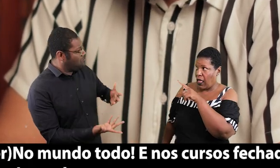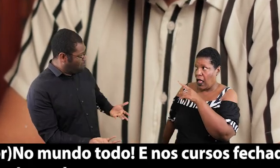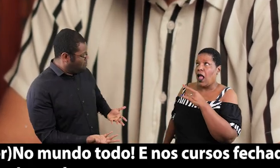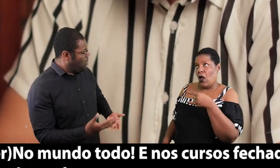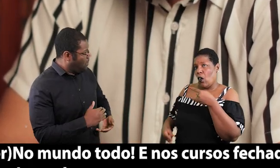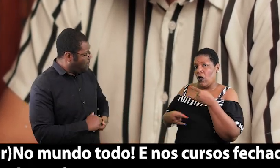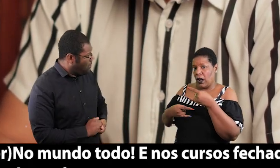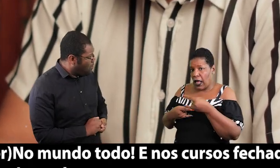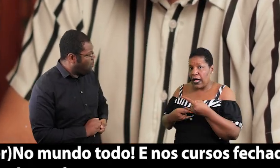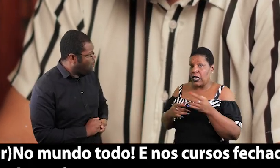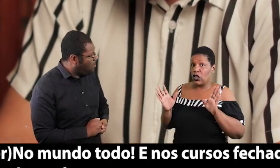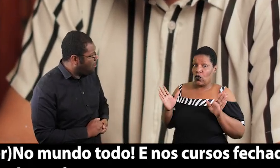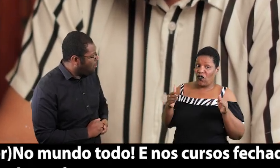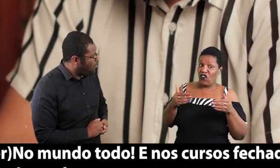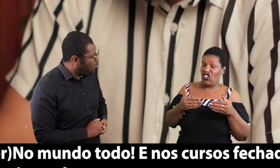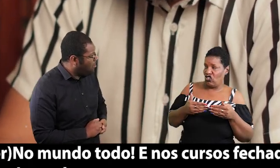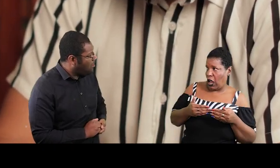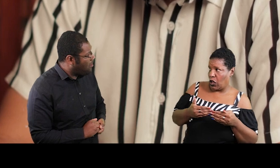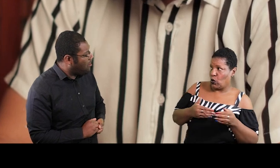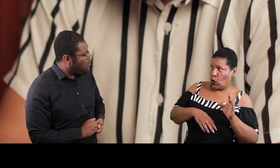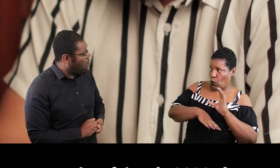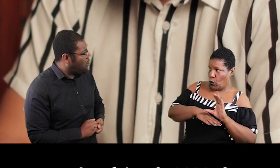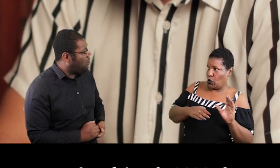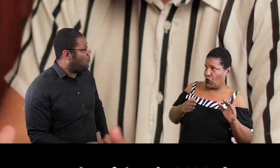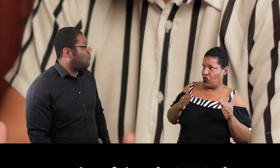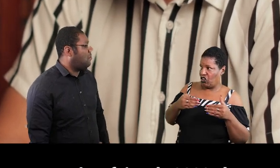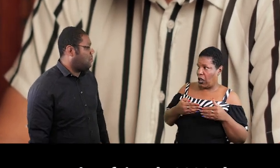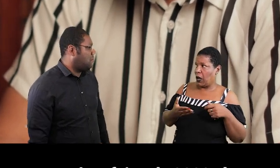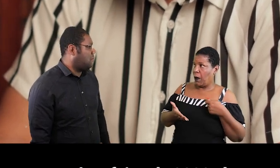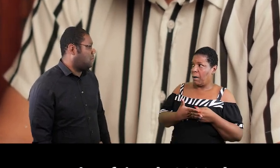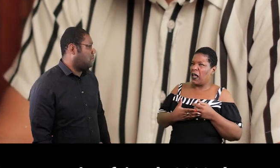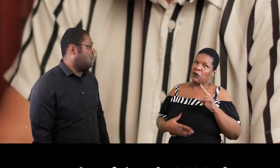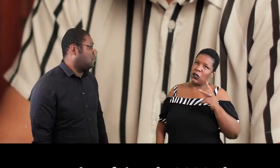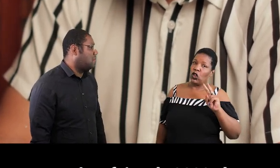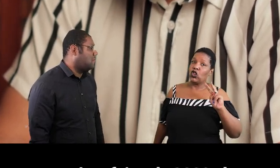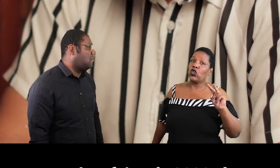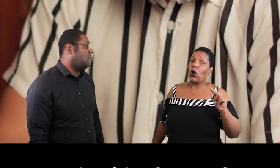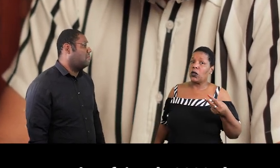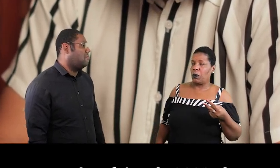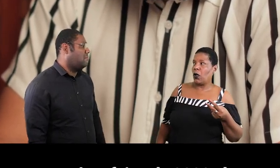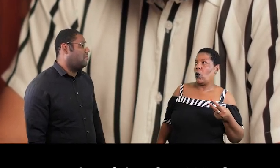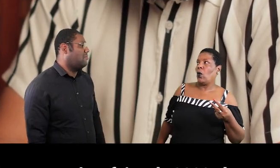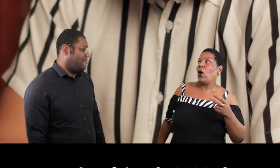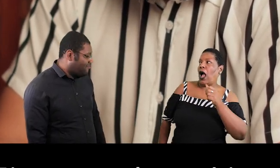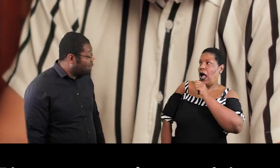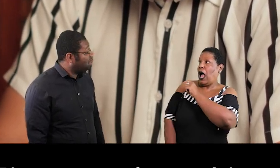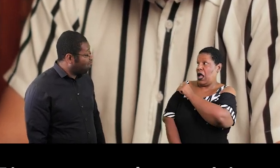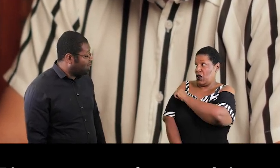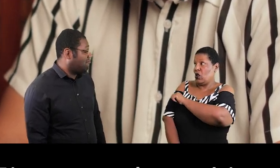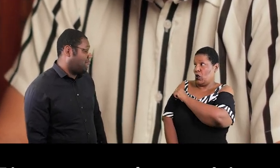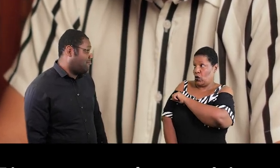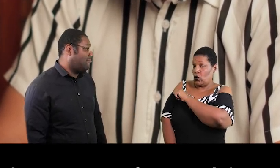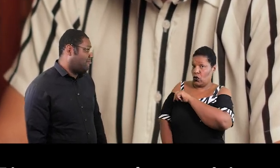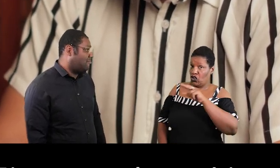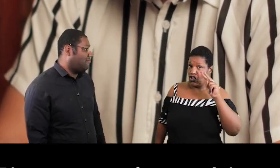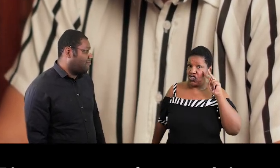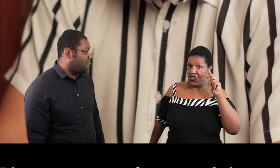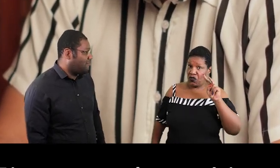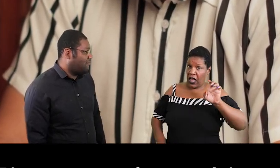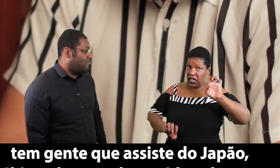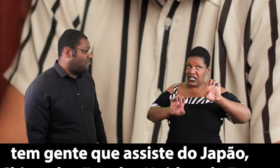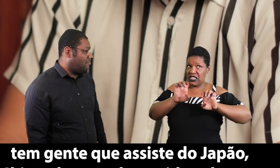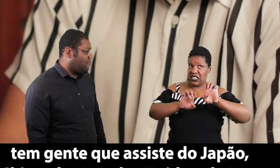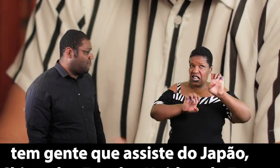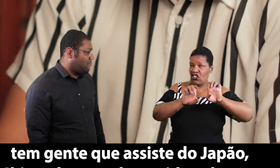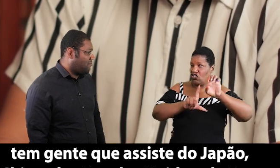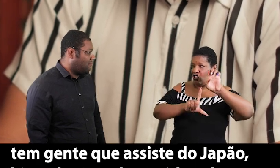fechado, que é aquele que a pessoa paga o curso, a gente está na faixa de 2 mil alunos. E isso, a gente vendo as estatísticas,